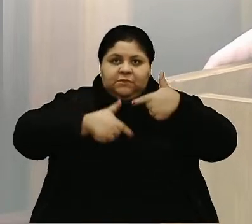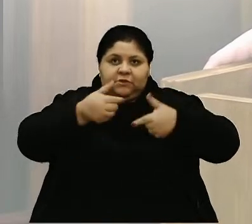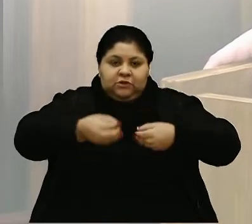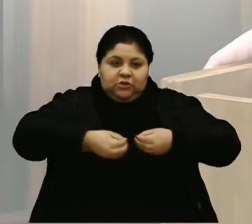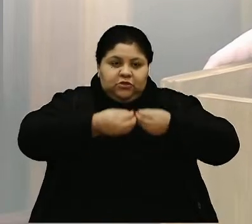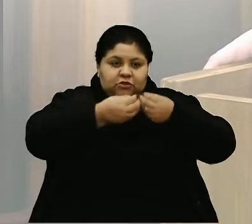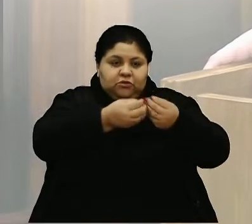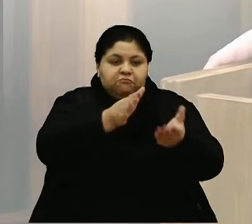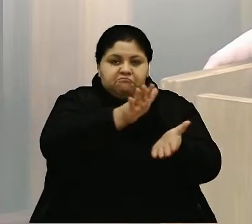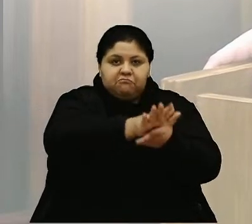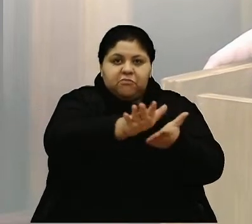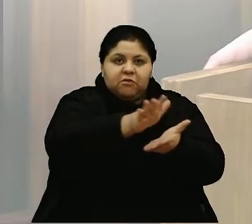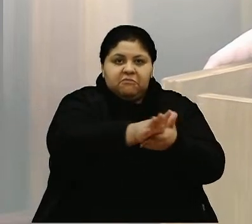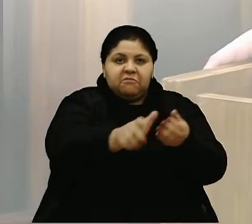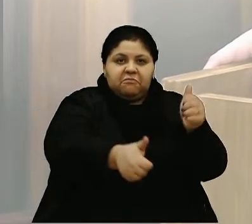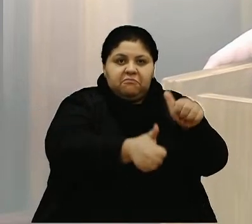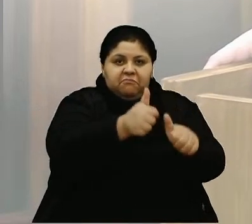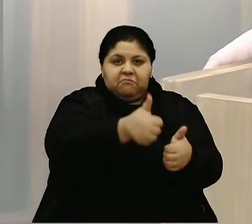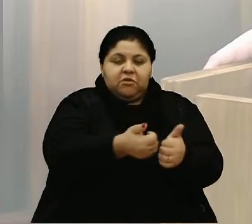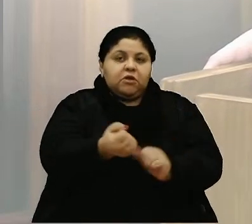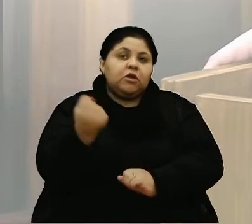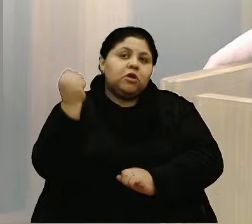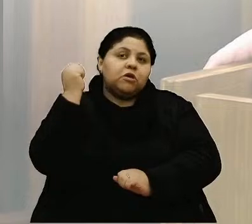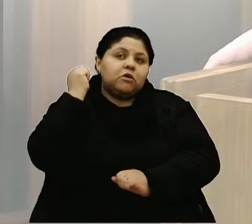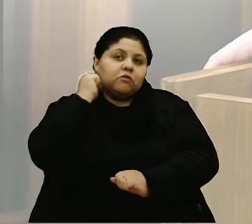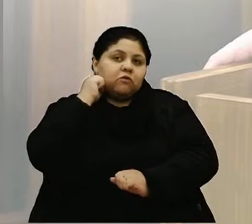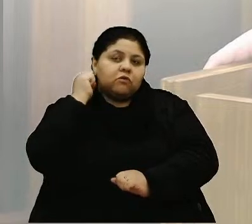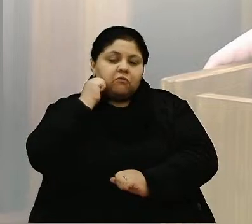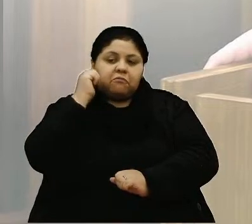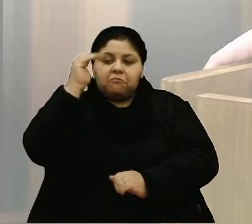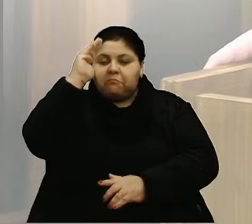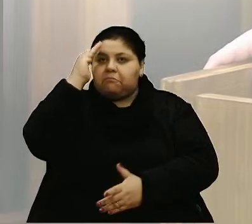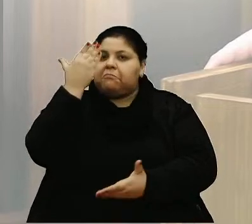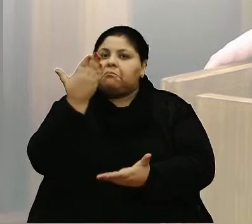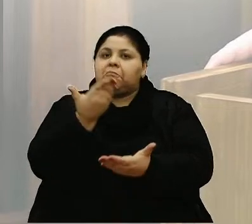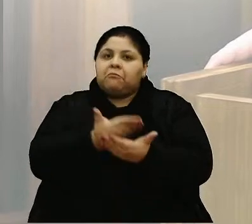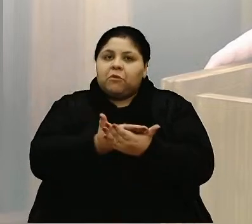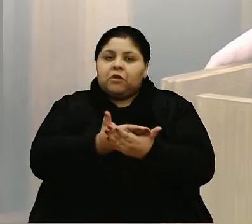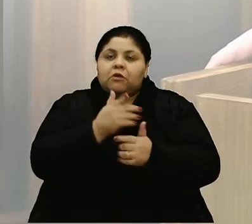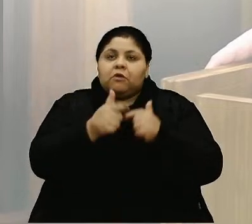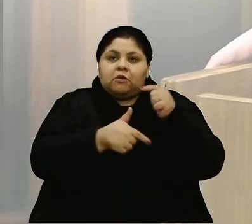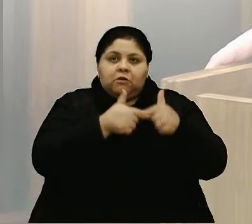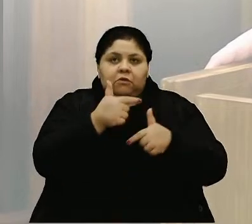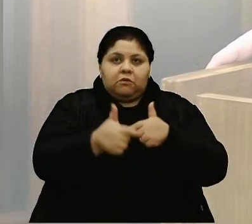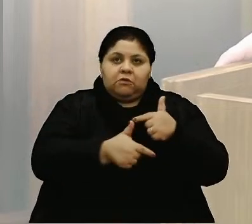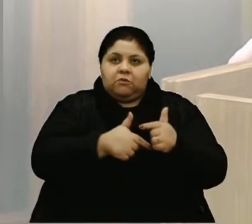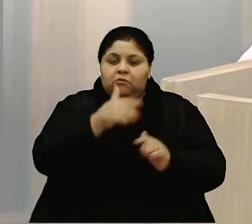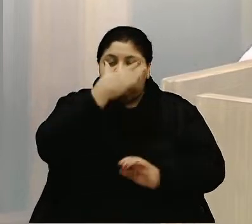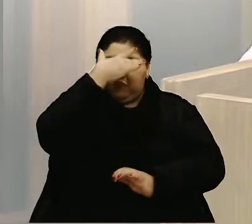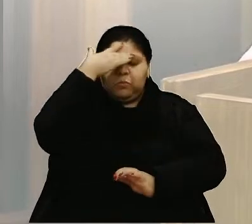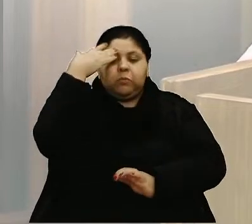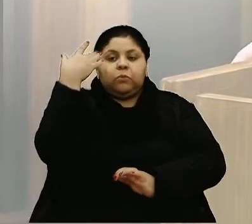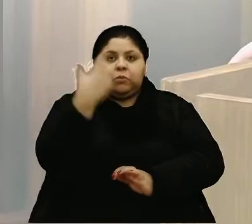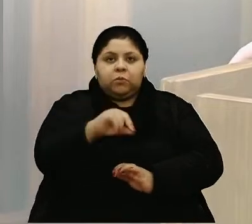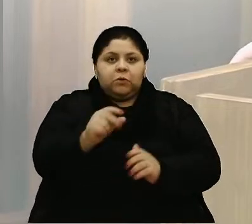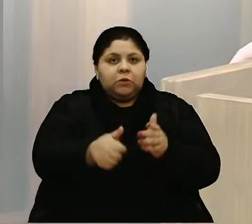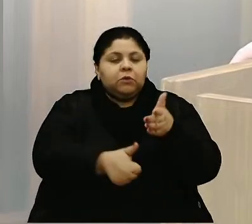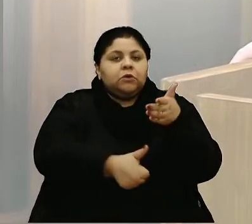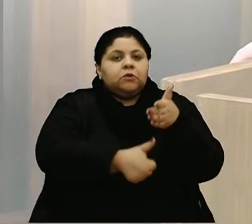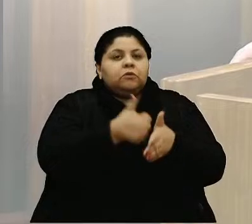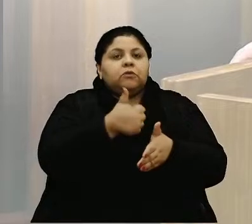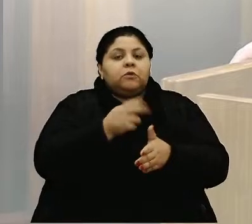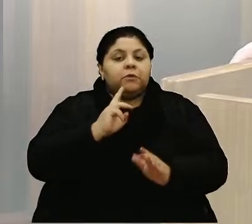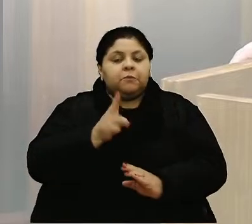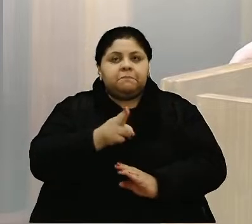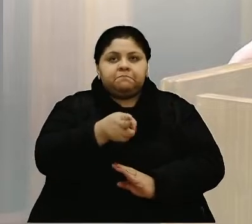produtos de qualidade, durabilidade e confiabilidade e por trabalhar de forma incansável na melhoria